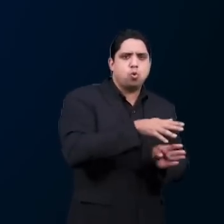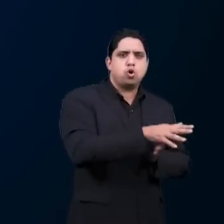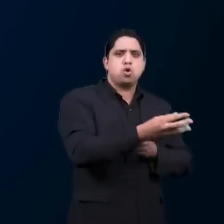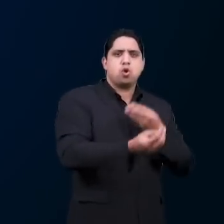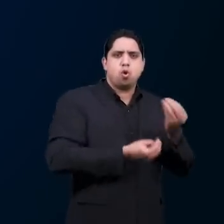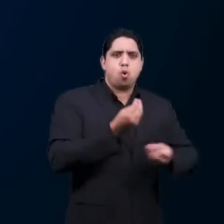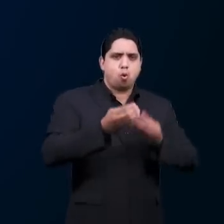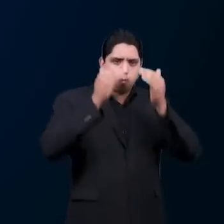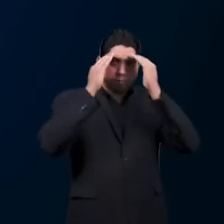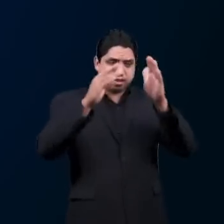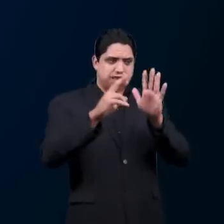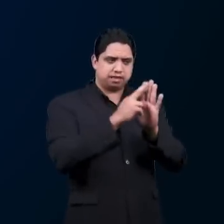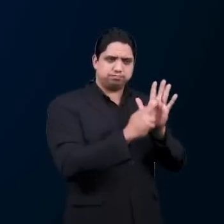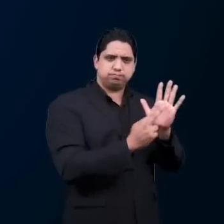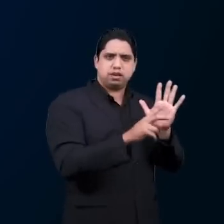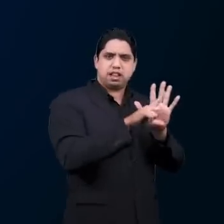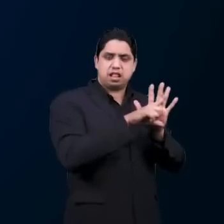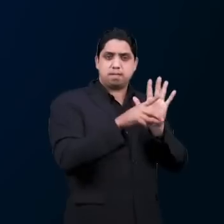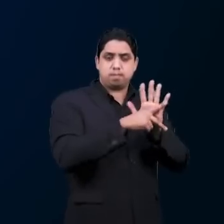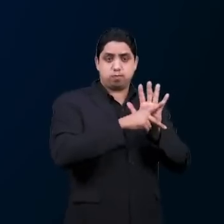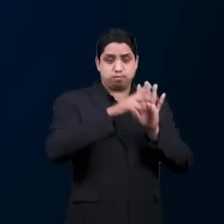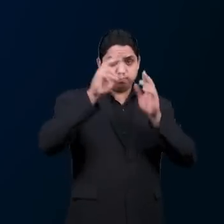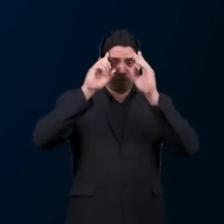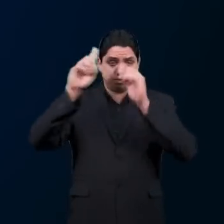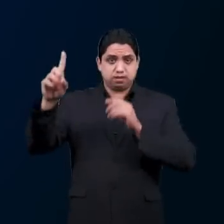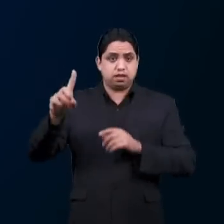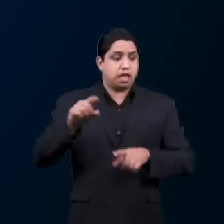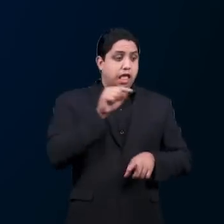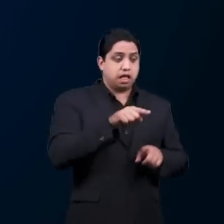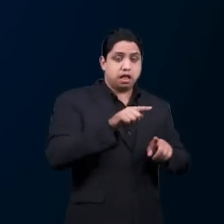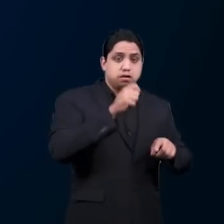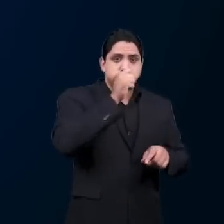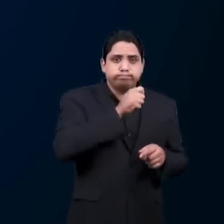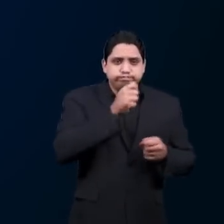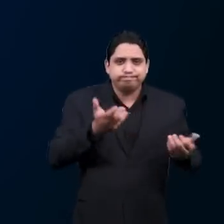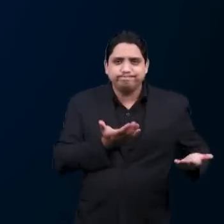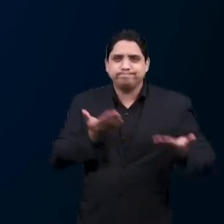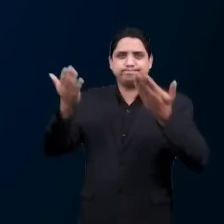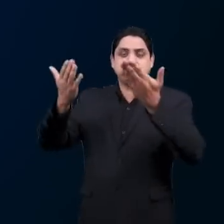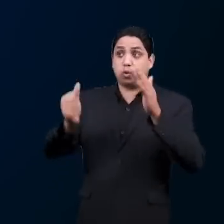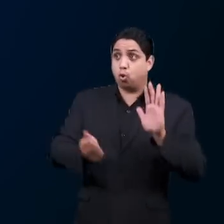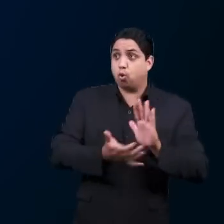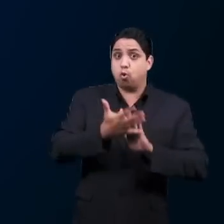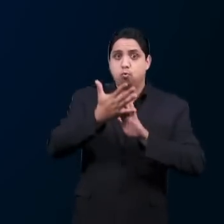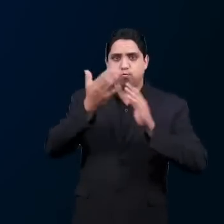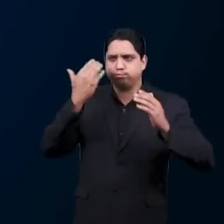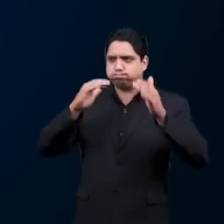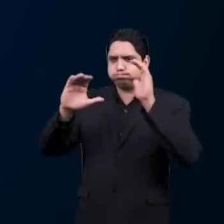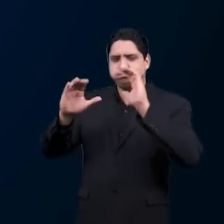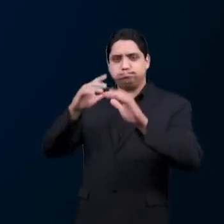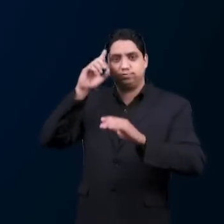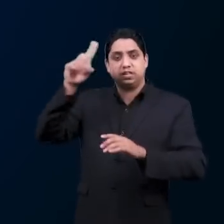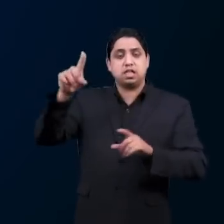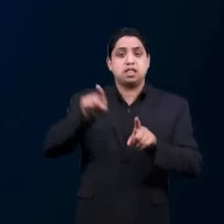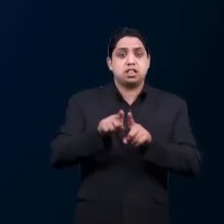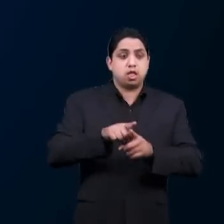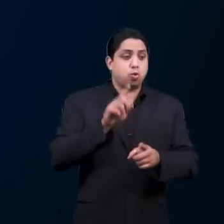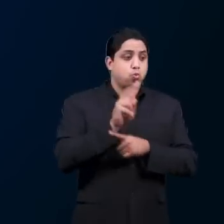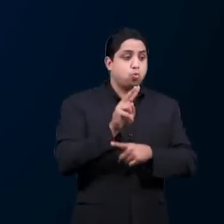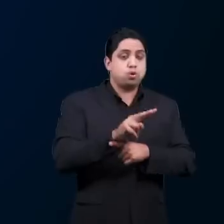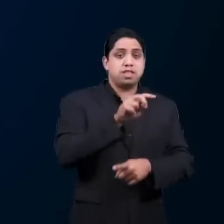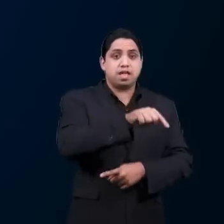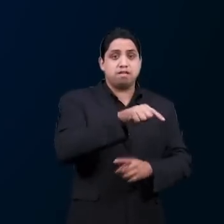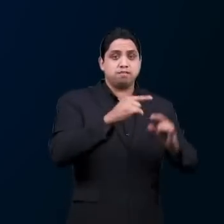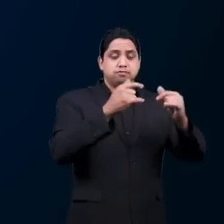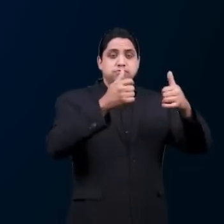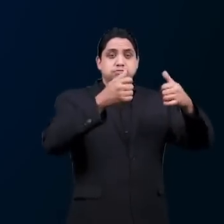os mandamentos de Deus, oferecia sacrifícios e louvores a Deus e cuidava do